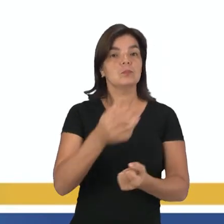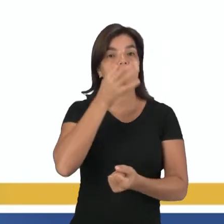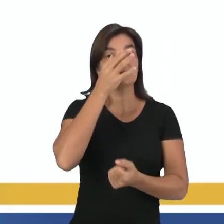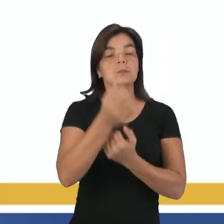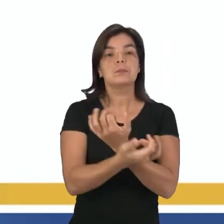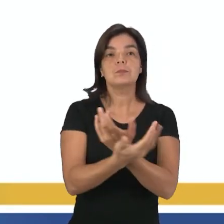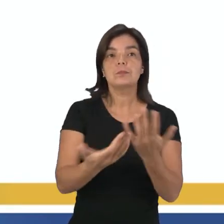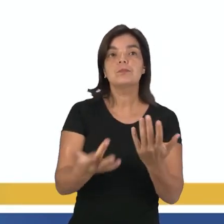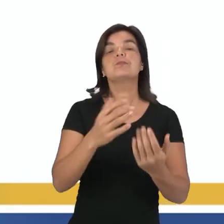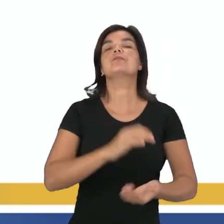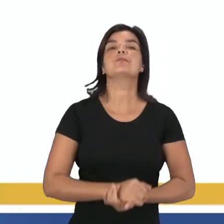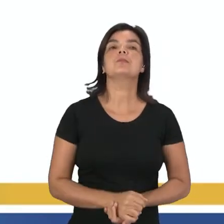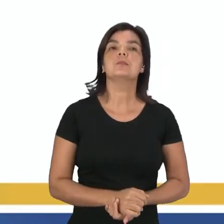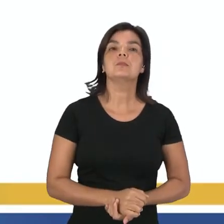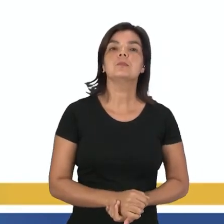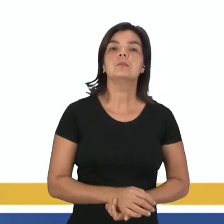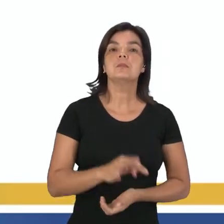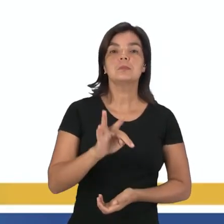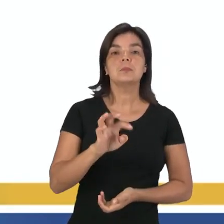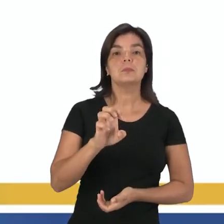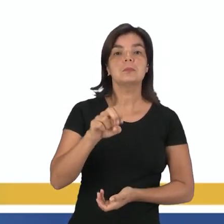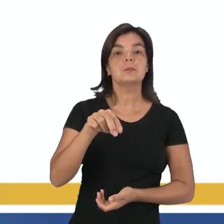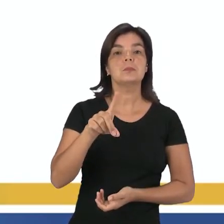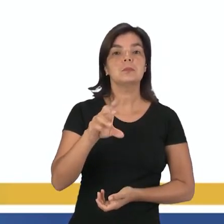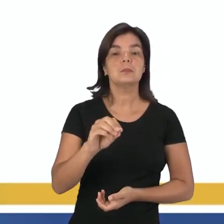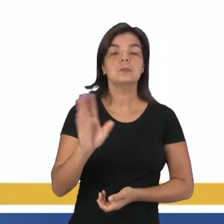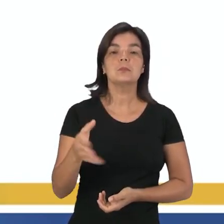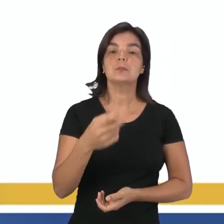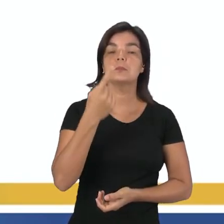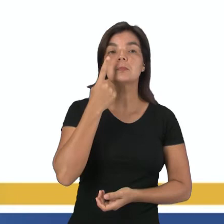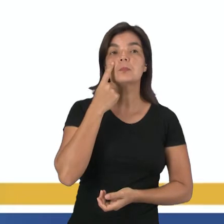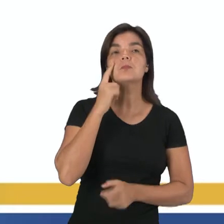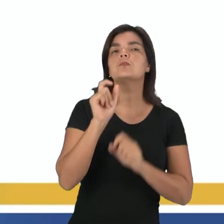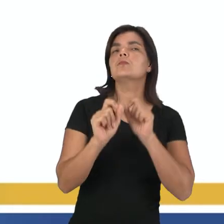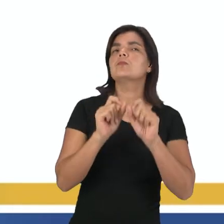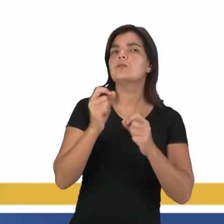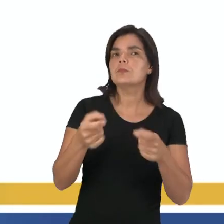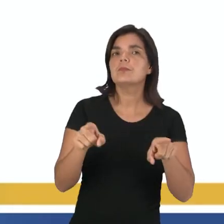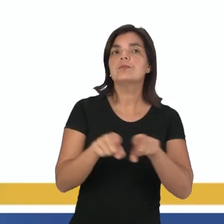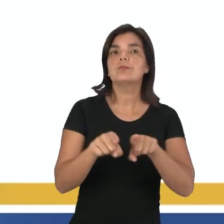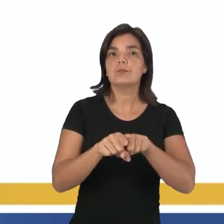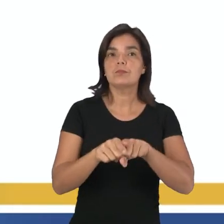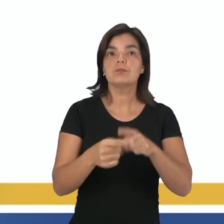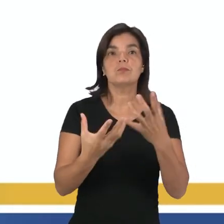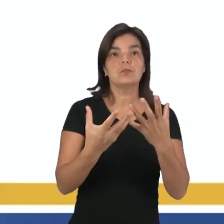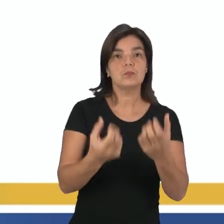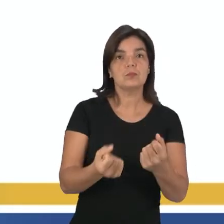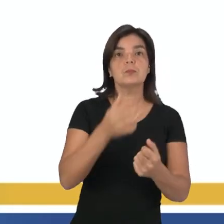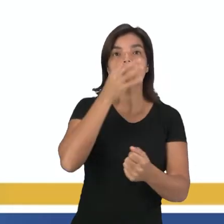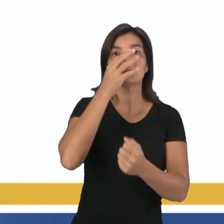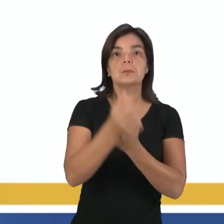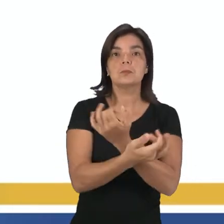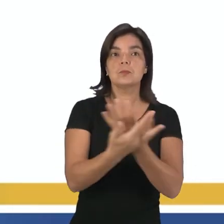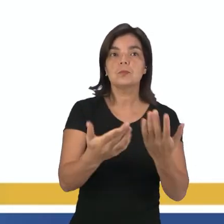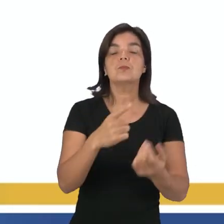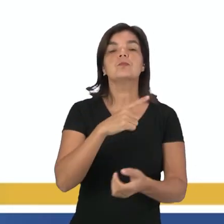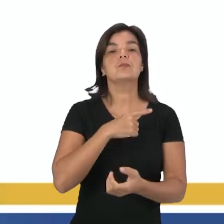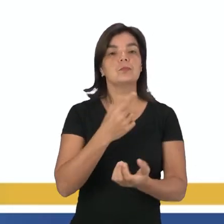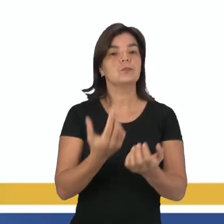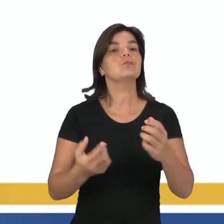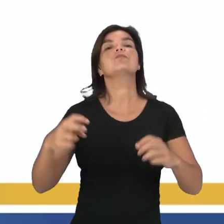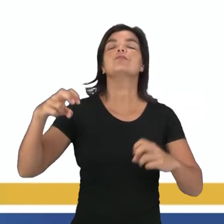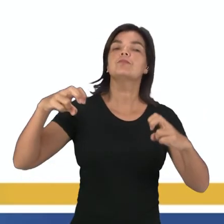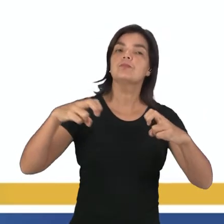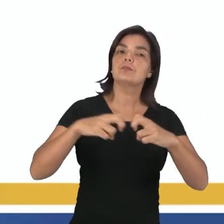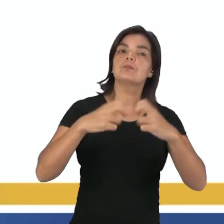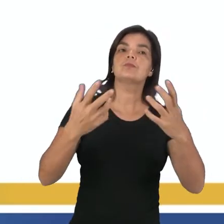as flores jogadas. Tendo em vista que o motor do avião sugou as flores jogadas, houve